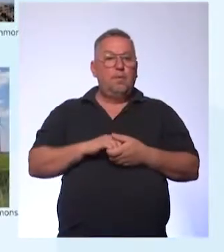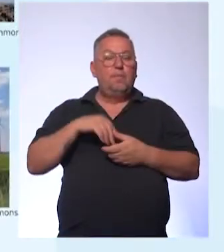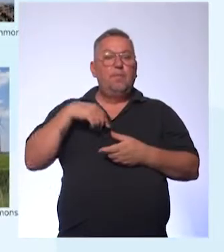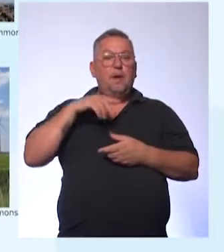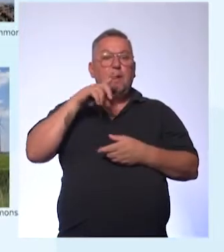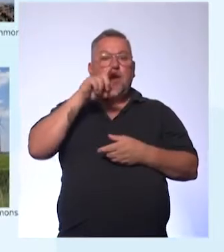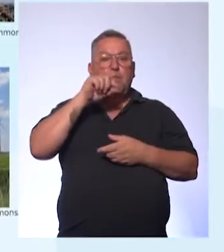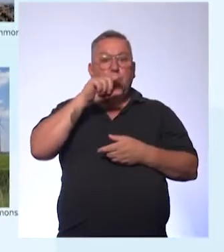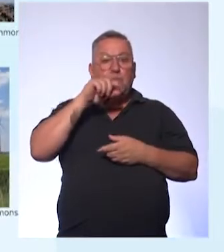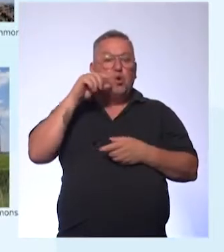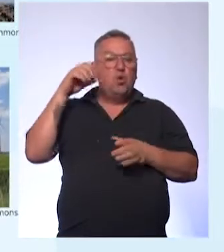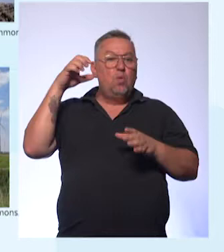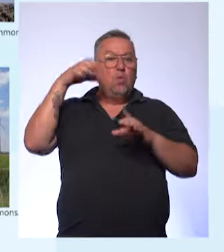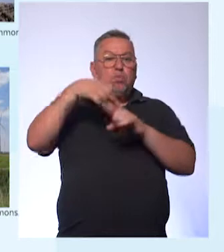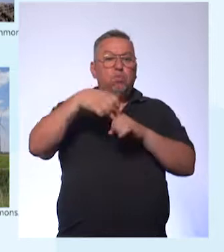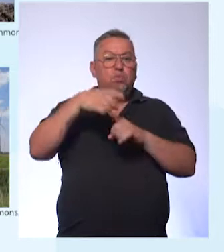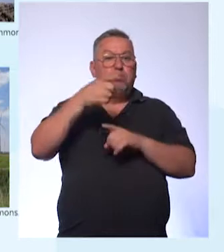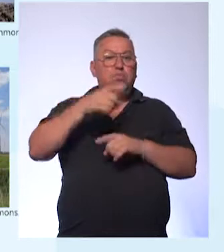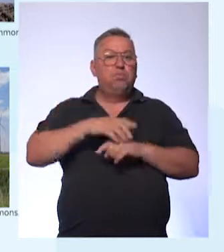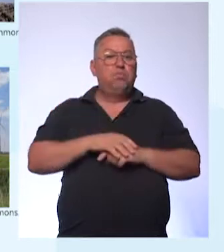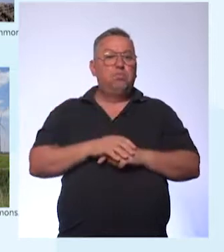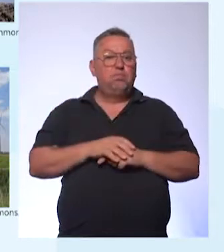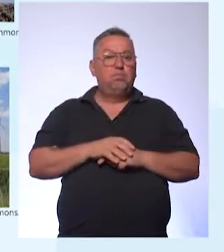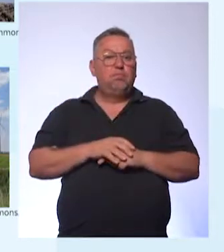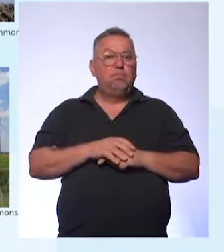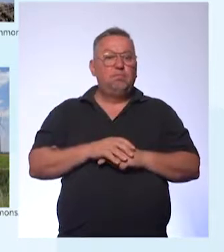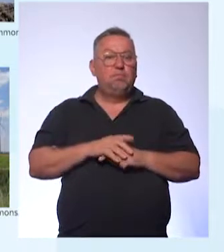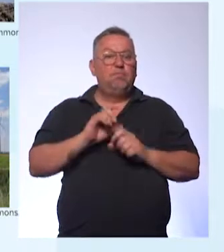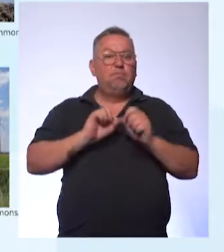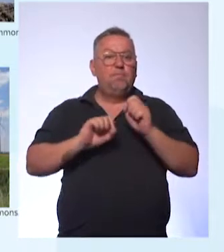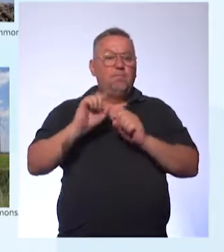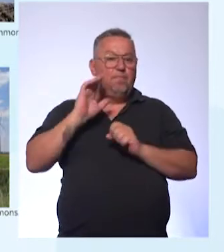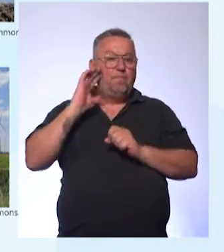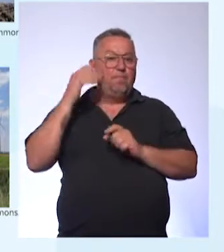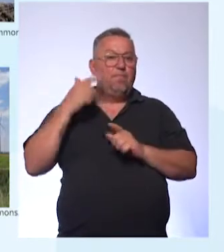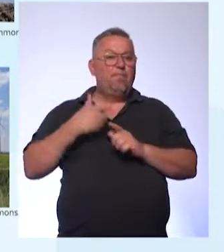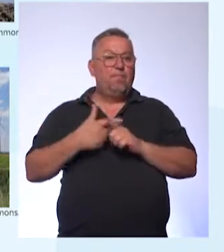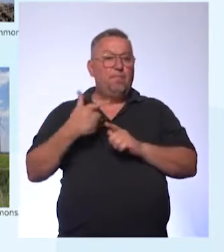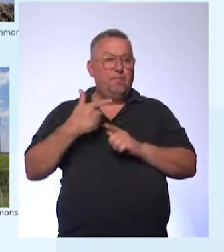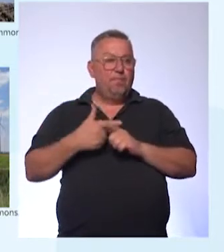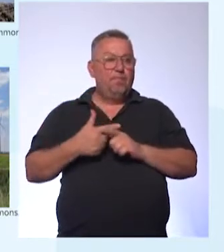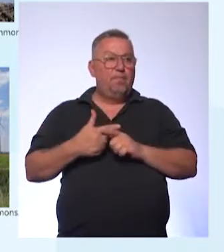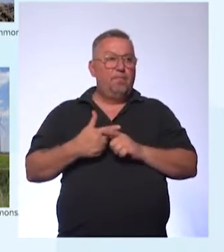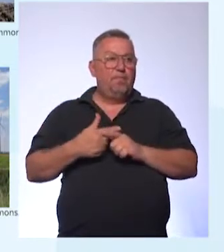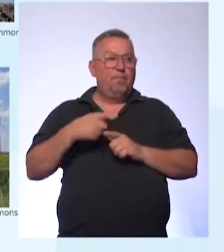chocam, né, com esses redemoinhos aí, tá? Então, assim, é